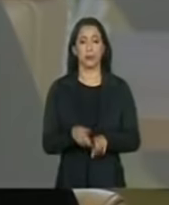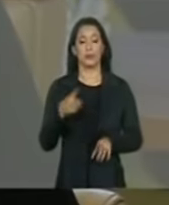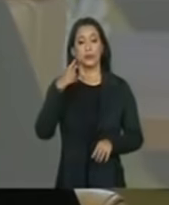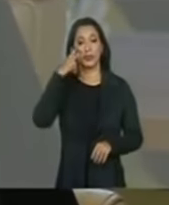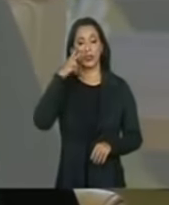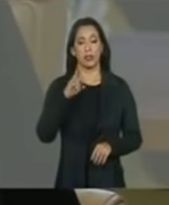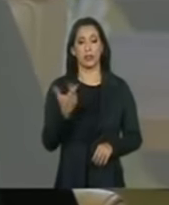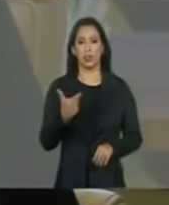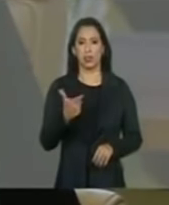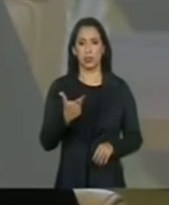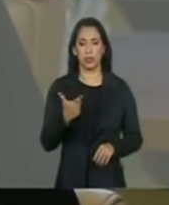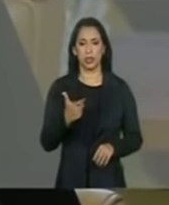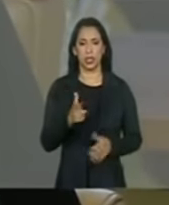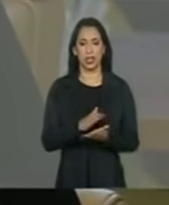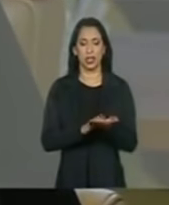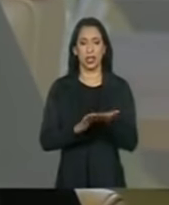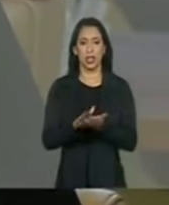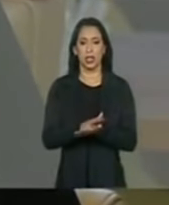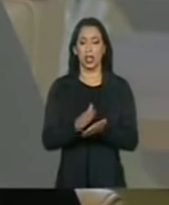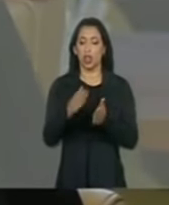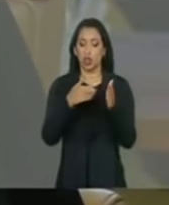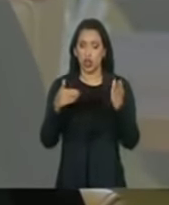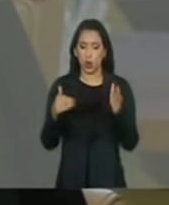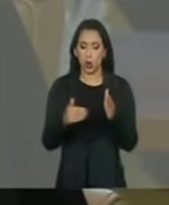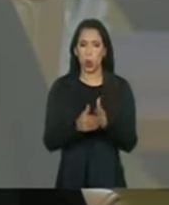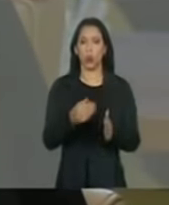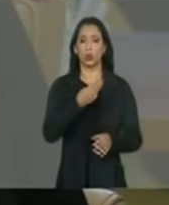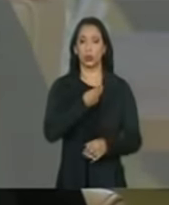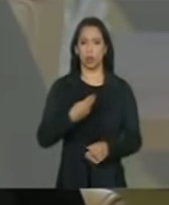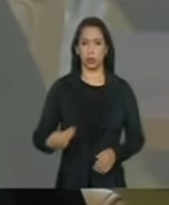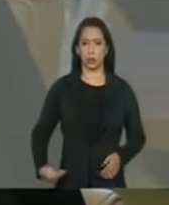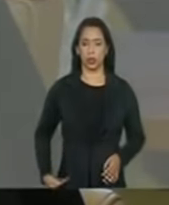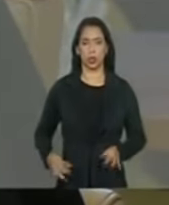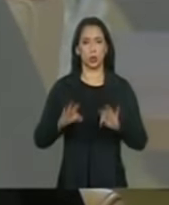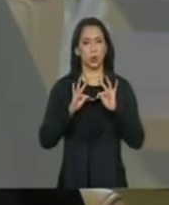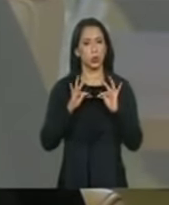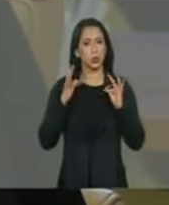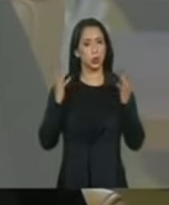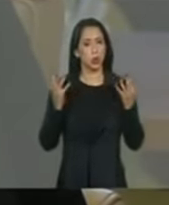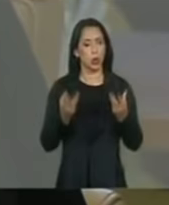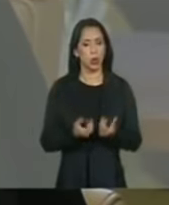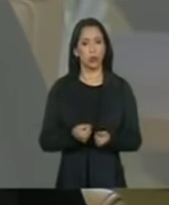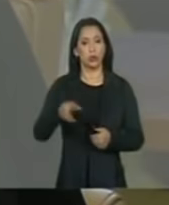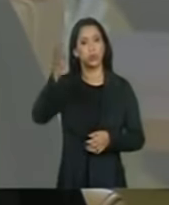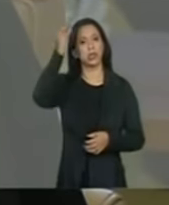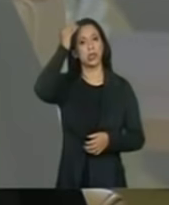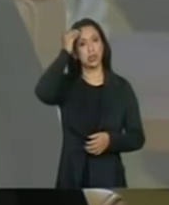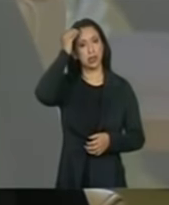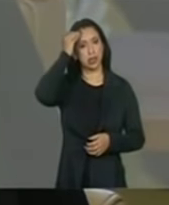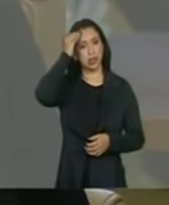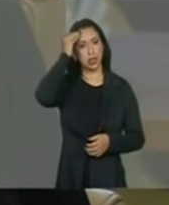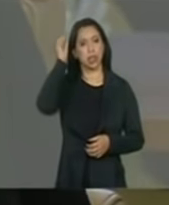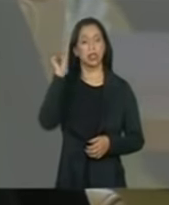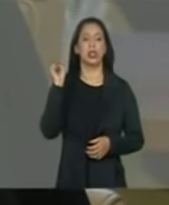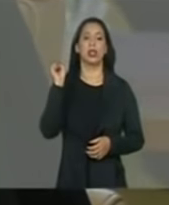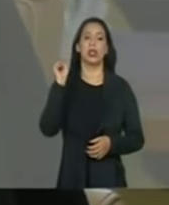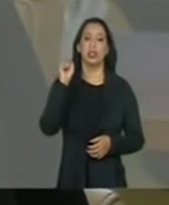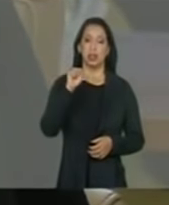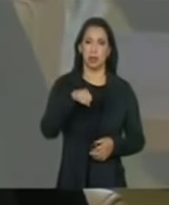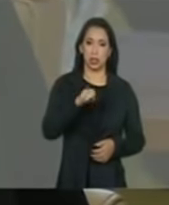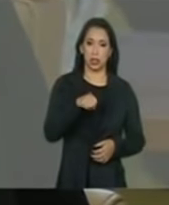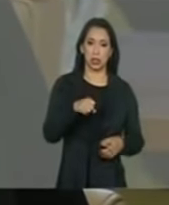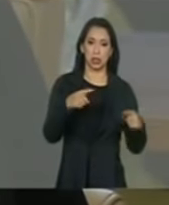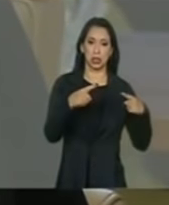exceção todos os ministros desta suprema corte tanto aqueles que entendem imprescindível o